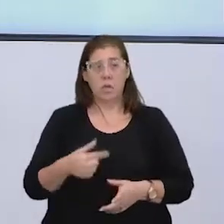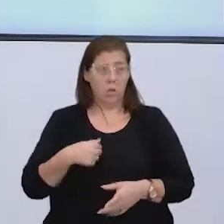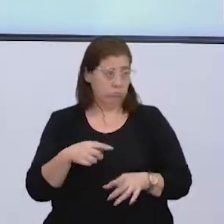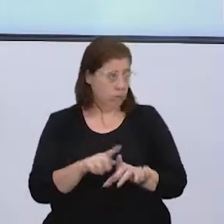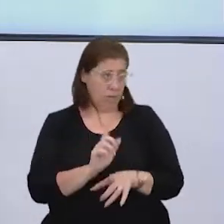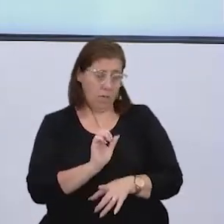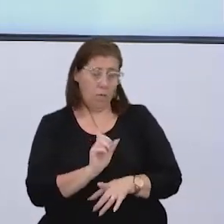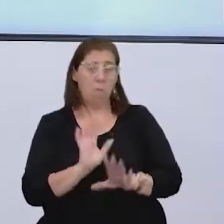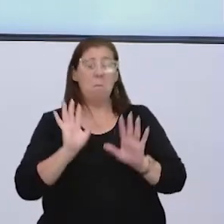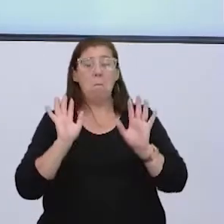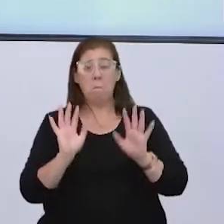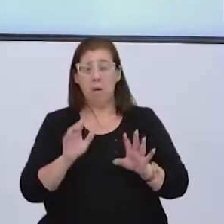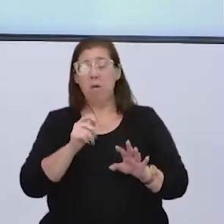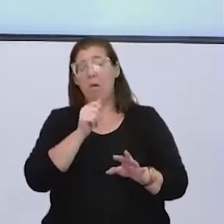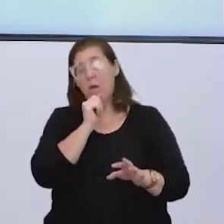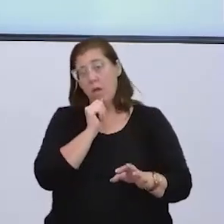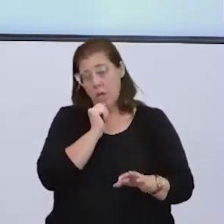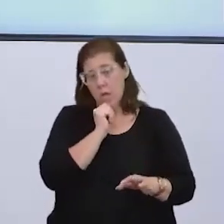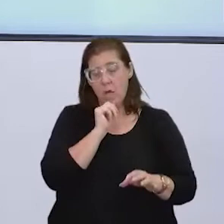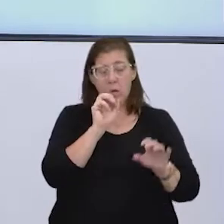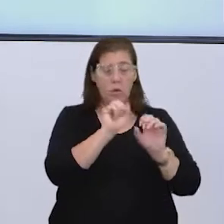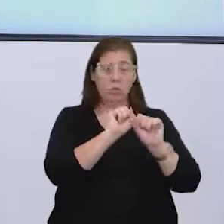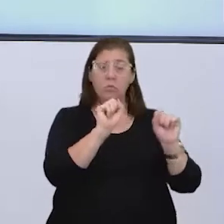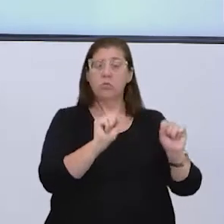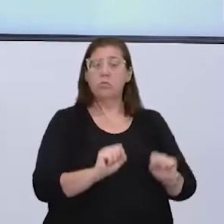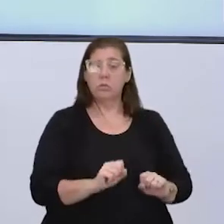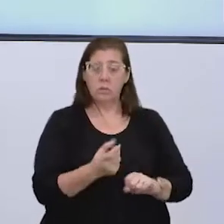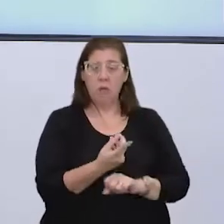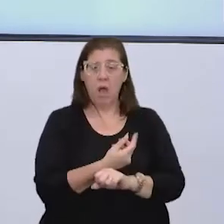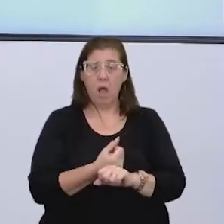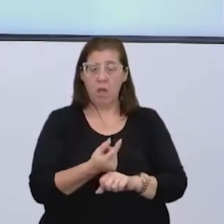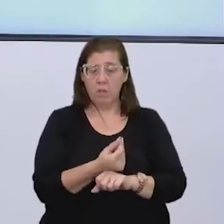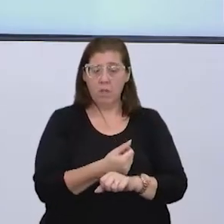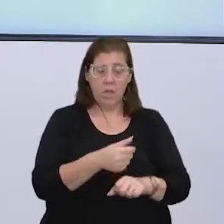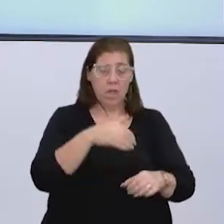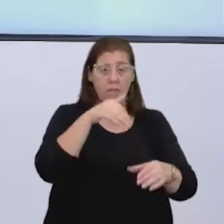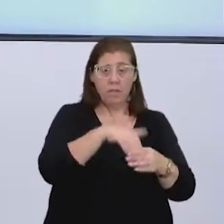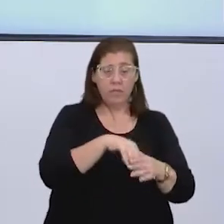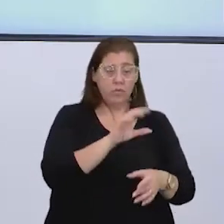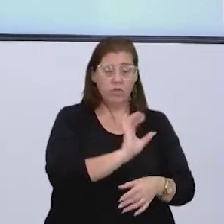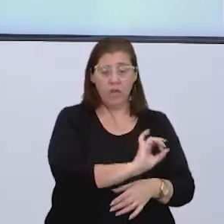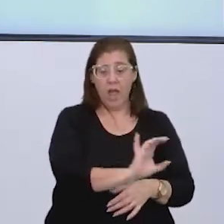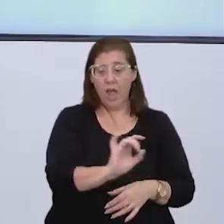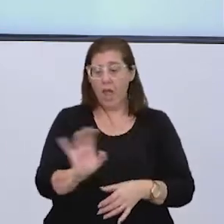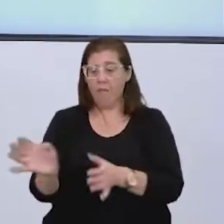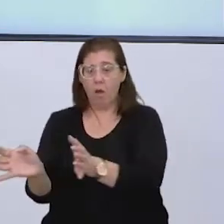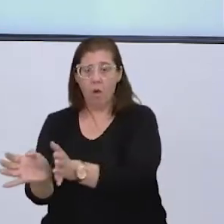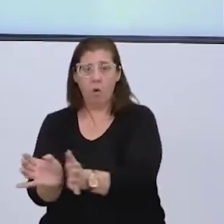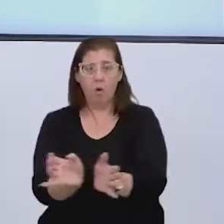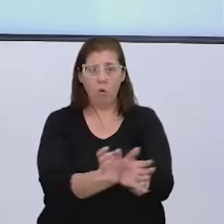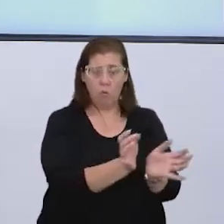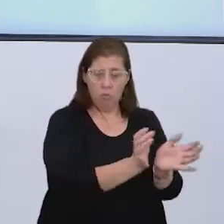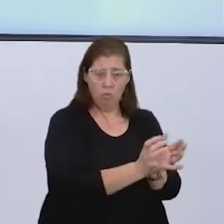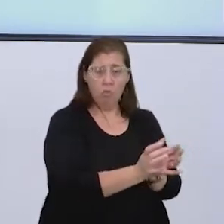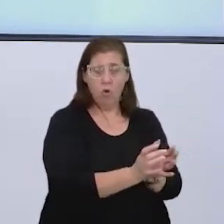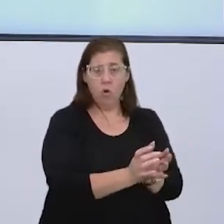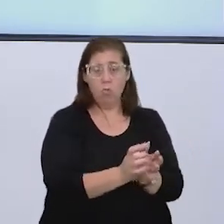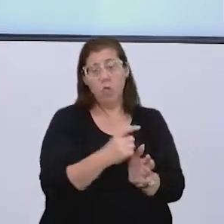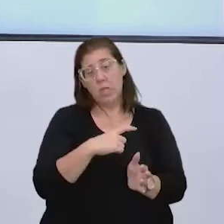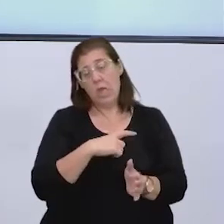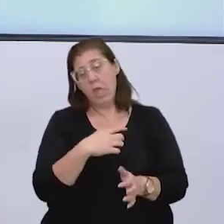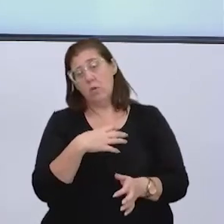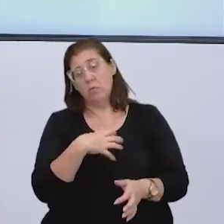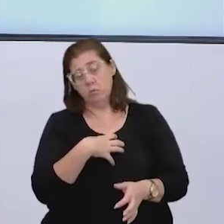também não. Mas ainda assim, o sistema capitalista, dentro de cada um desses nichos, ele atua de uma maneira